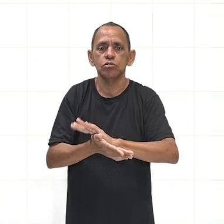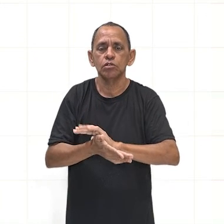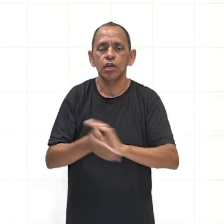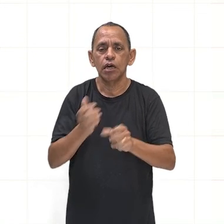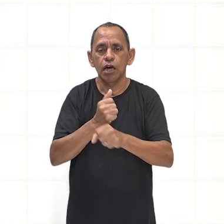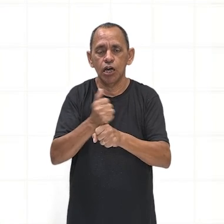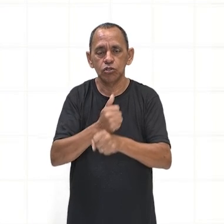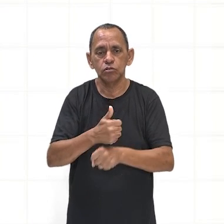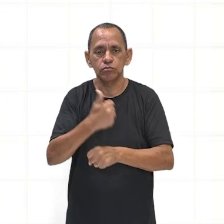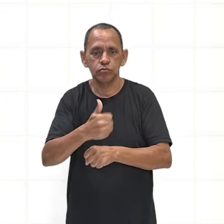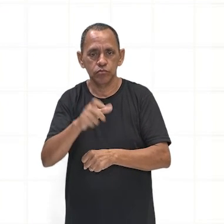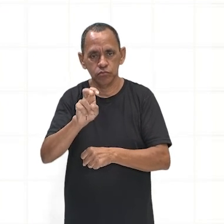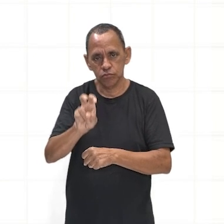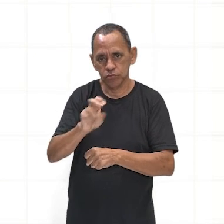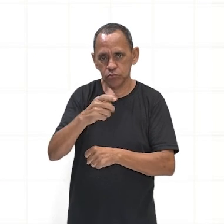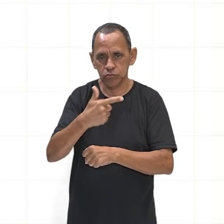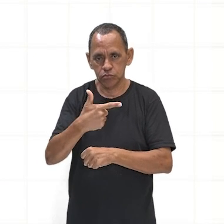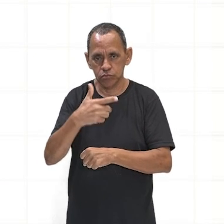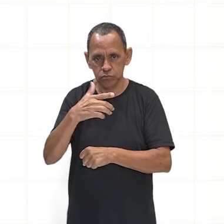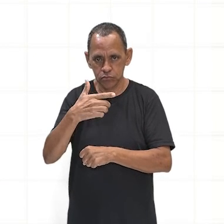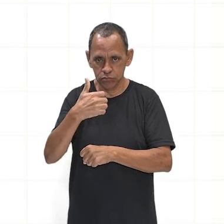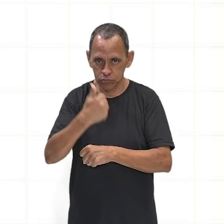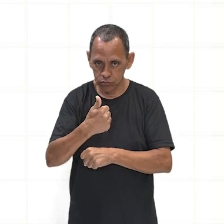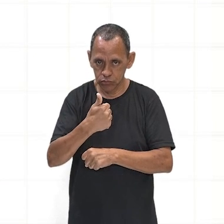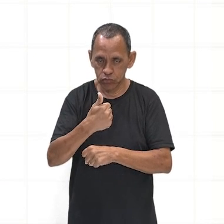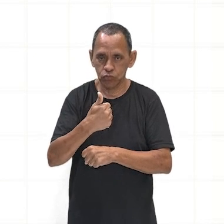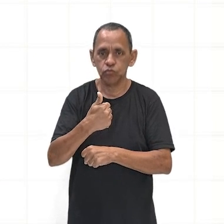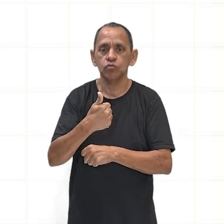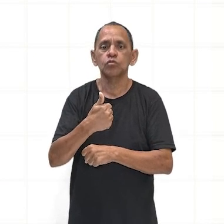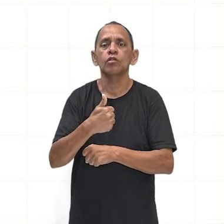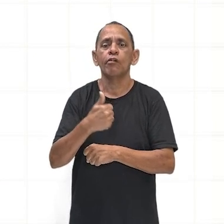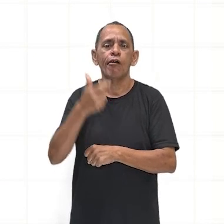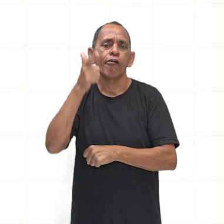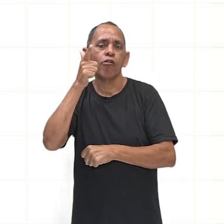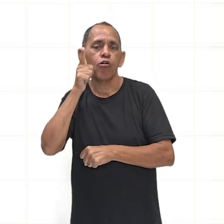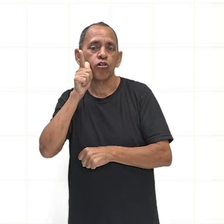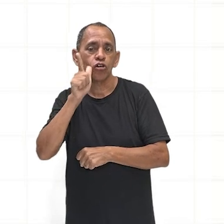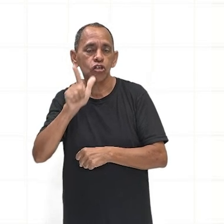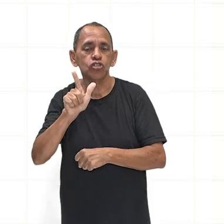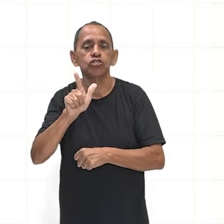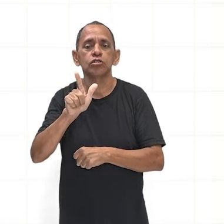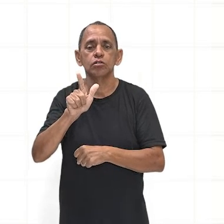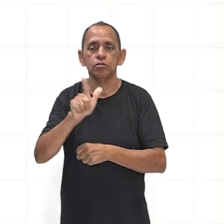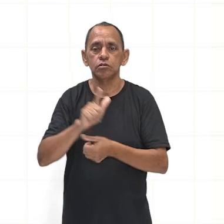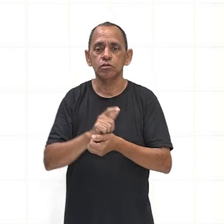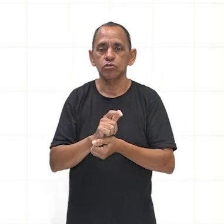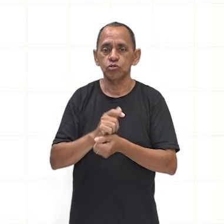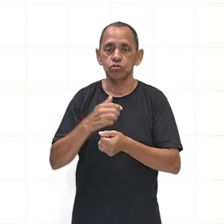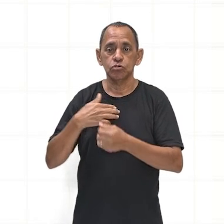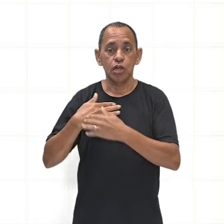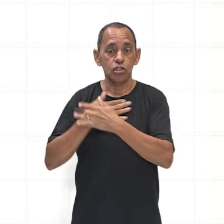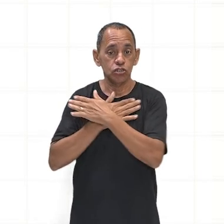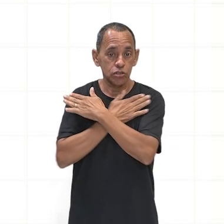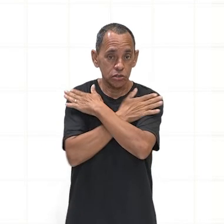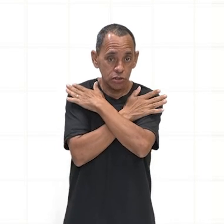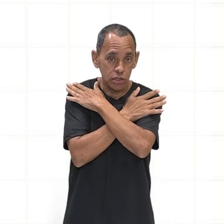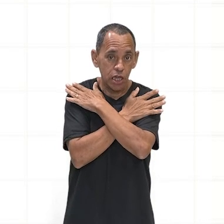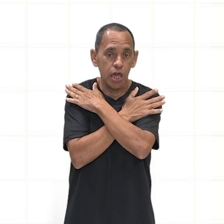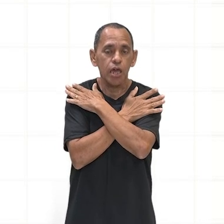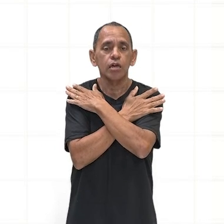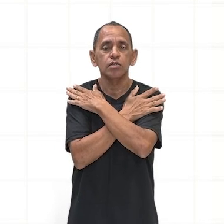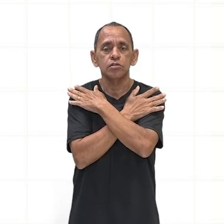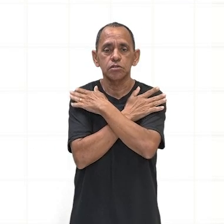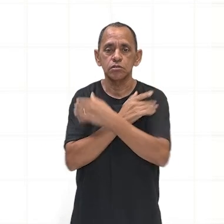1521. Com a conquista dos astecas, os espanhóis foram gradativamente conquistando outros povos da